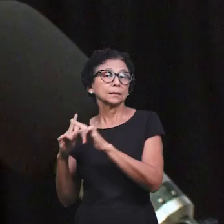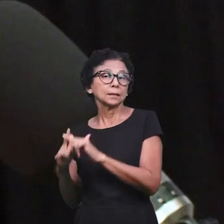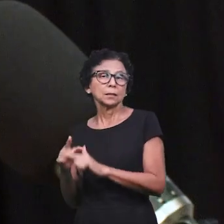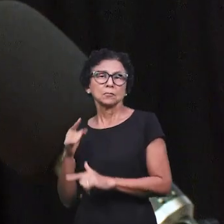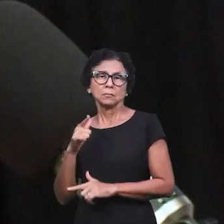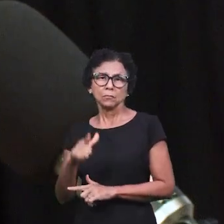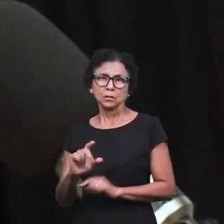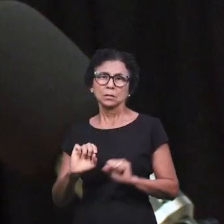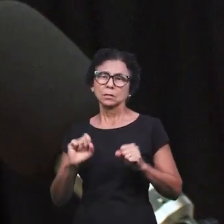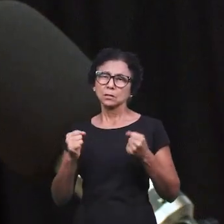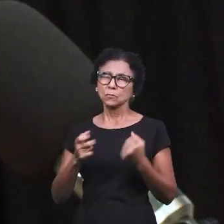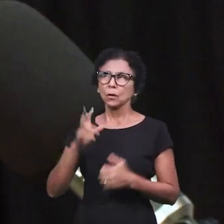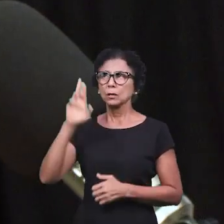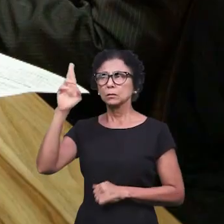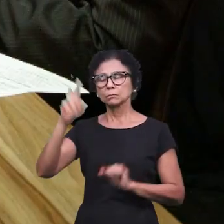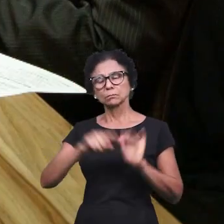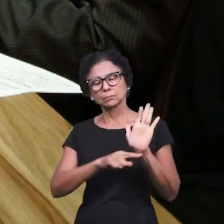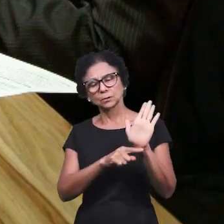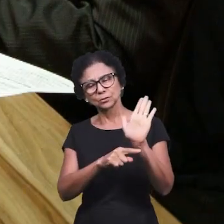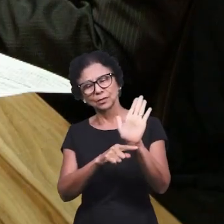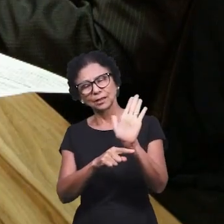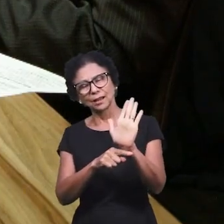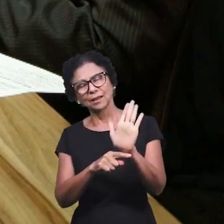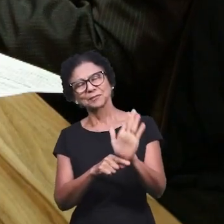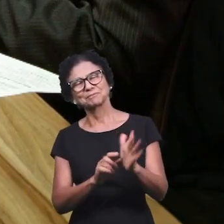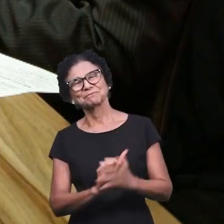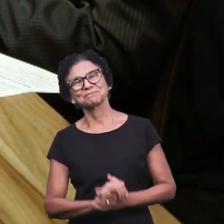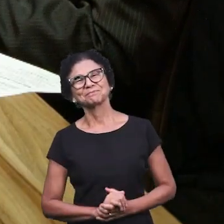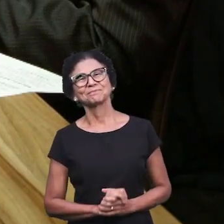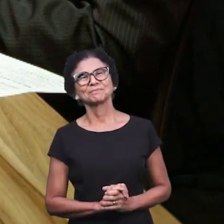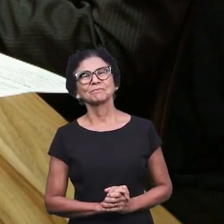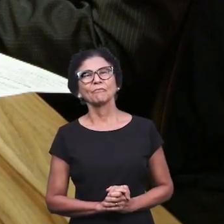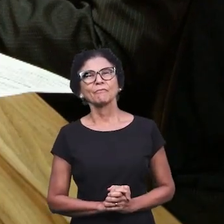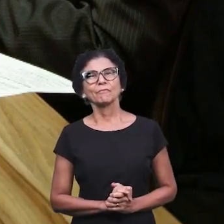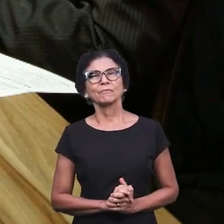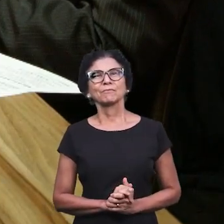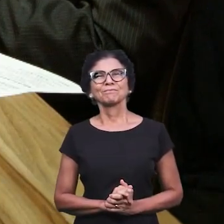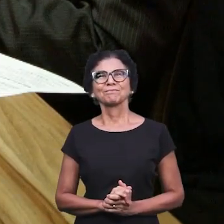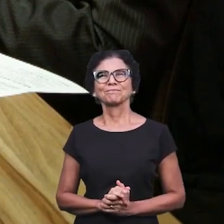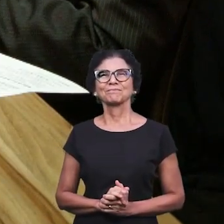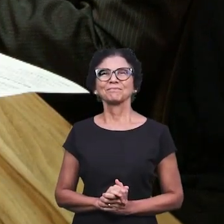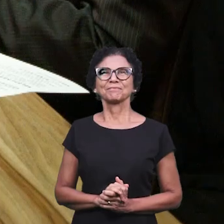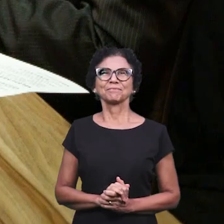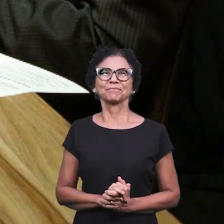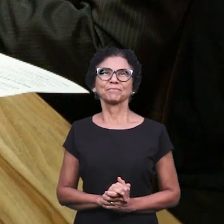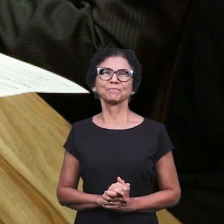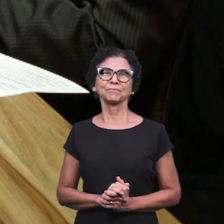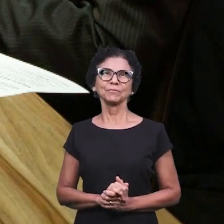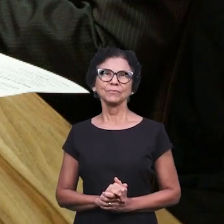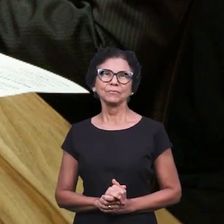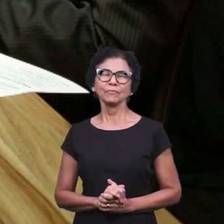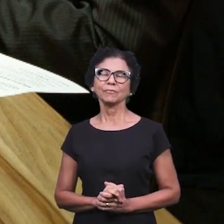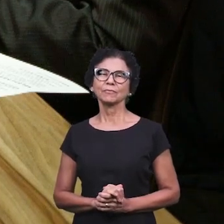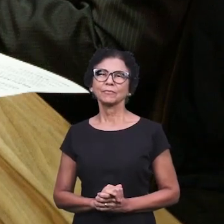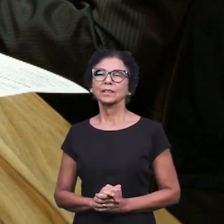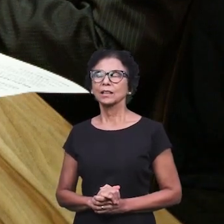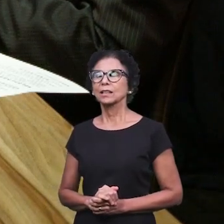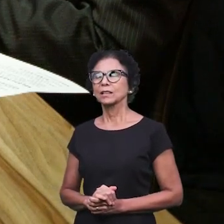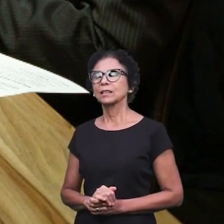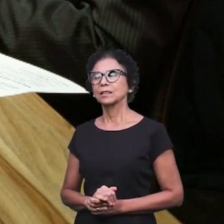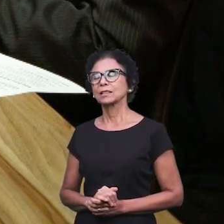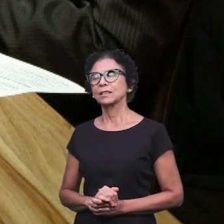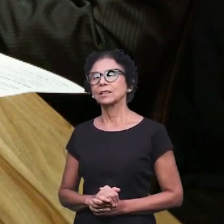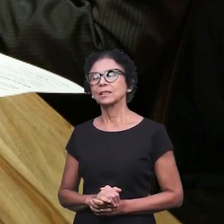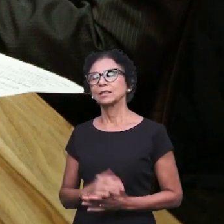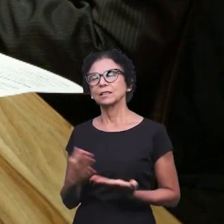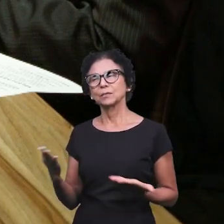vai fazer a sua parte e o Senhor vai continuar fazendo a dele, né, Luiz? Vai continuar honrando, né? E foi isso aí que a gente viu se